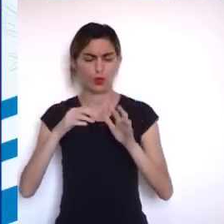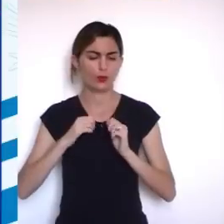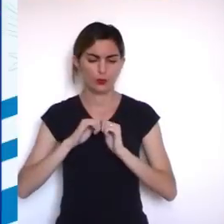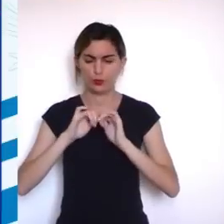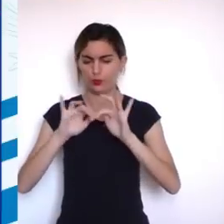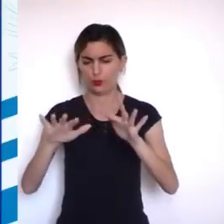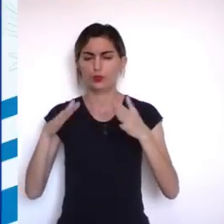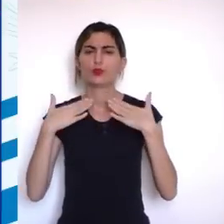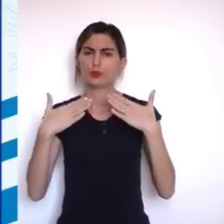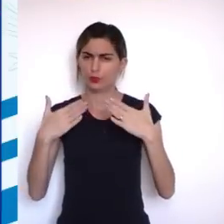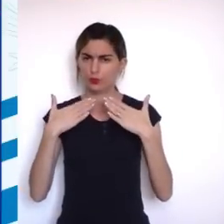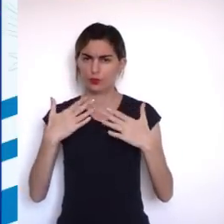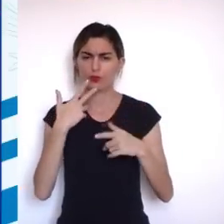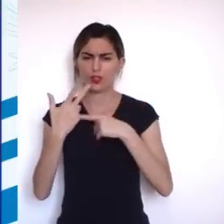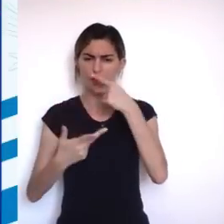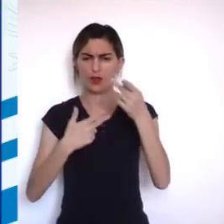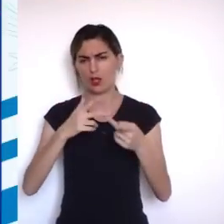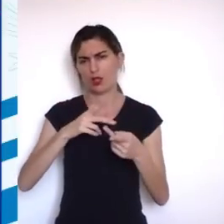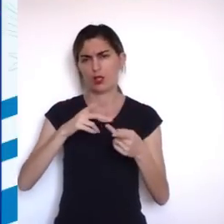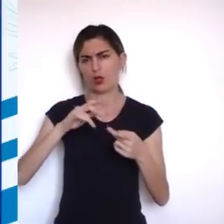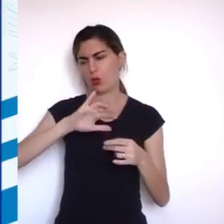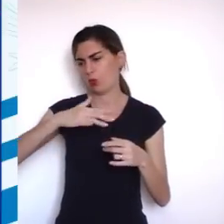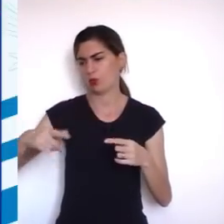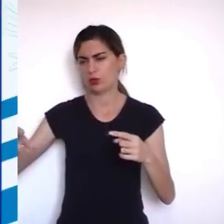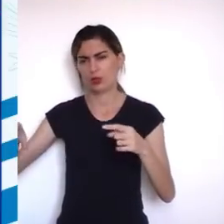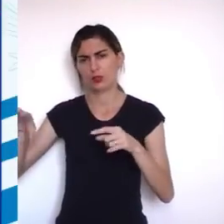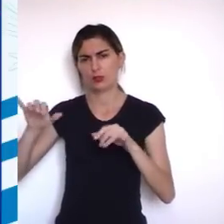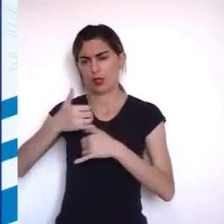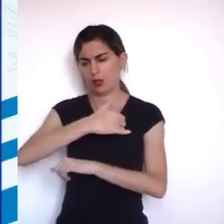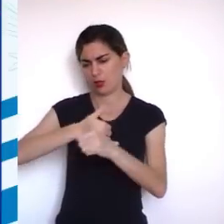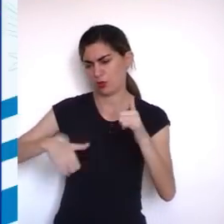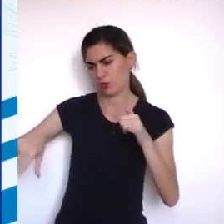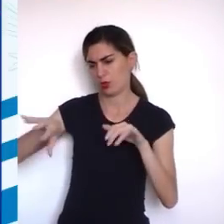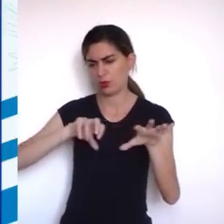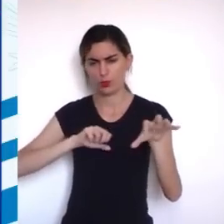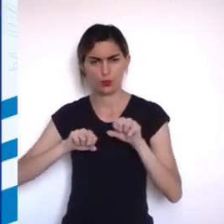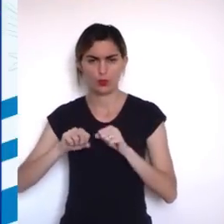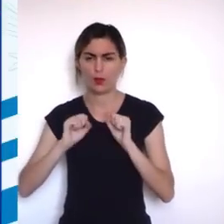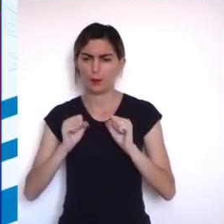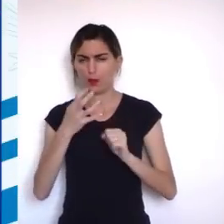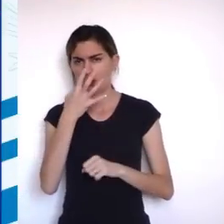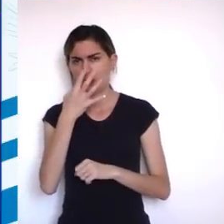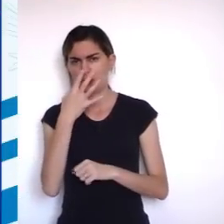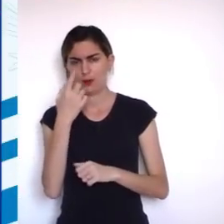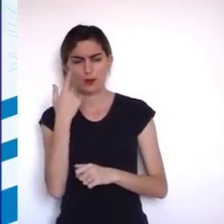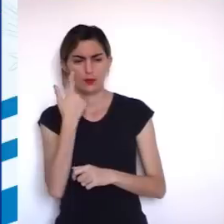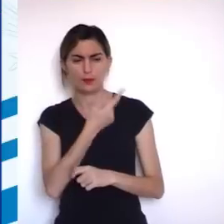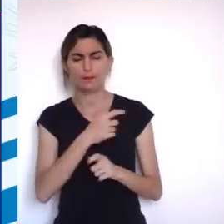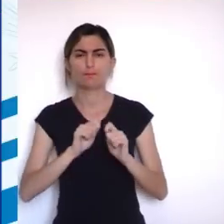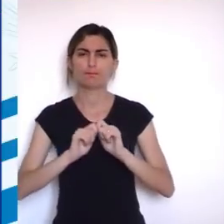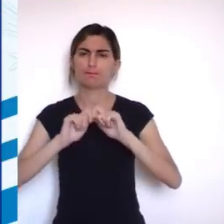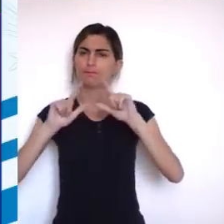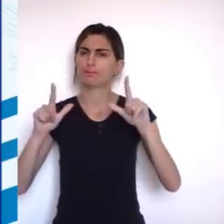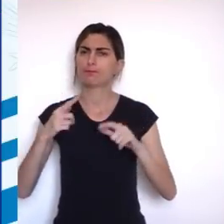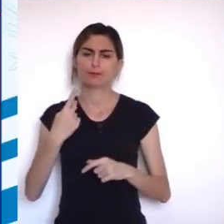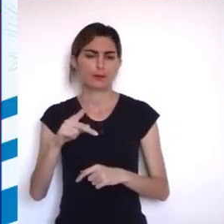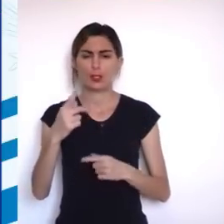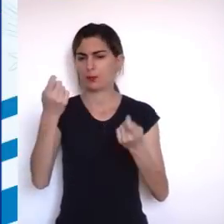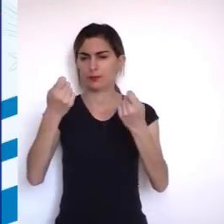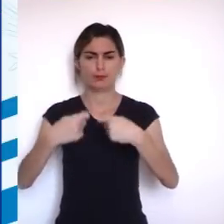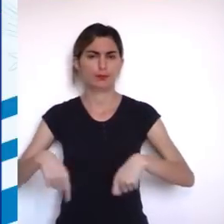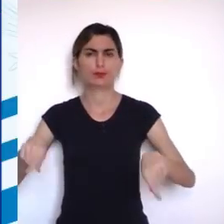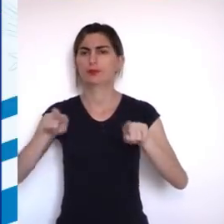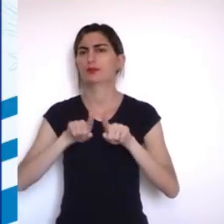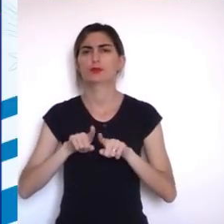vácuo. Essa propagação de calor, quando se fala das ondas eletromagnéticas, que a gente pode observar na imagem,